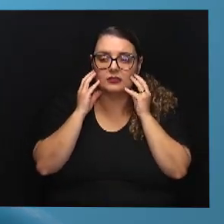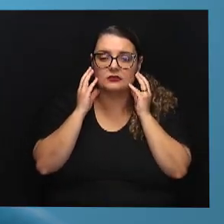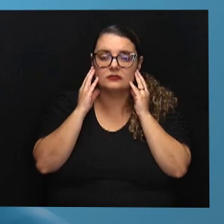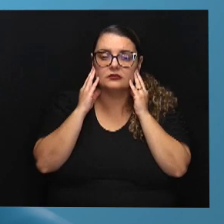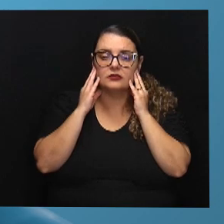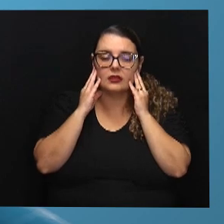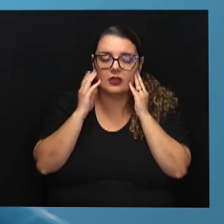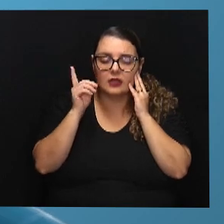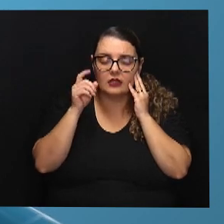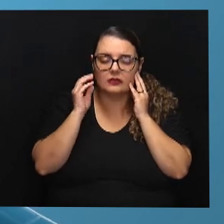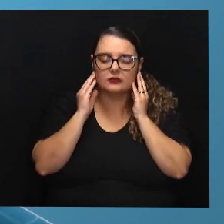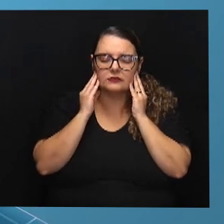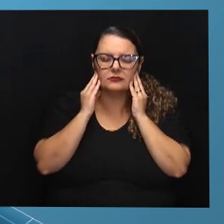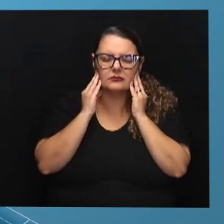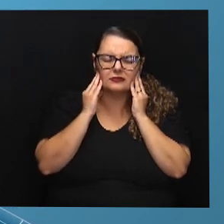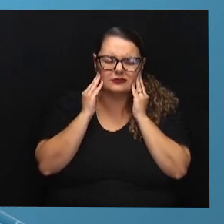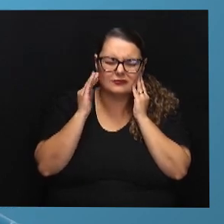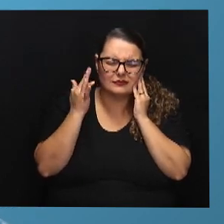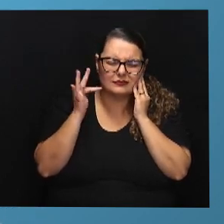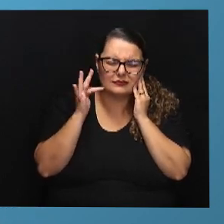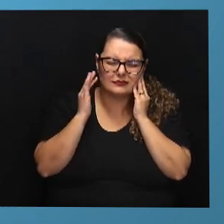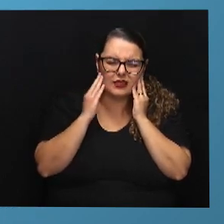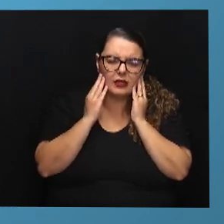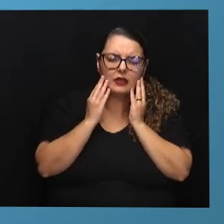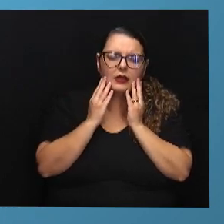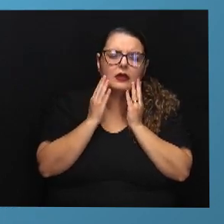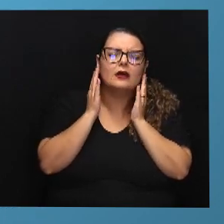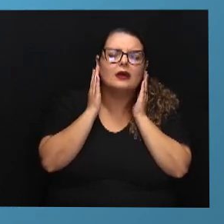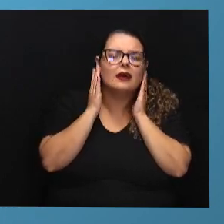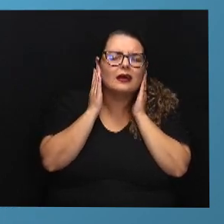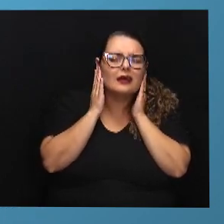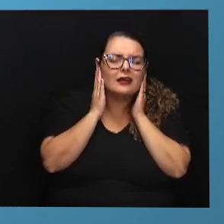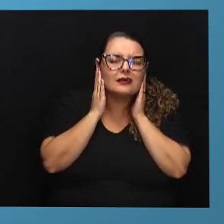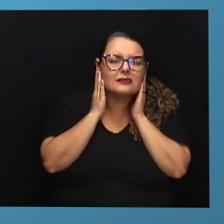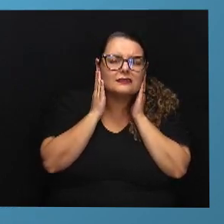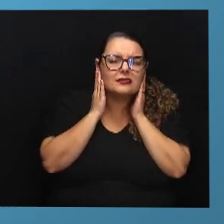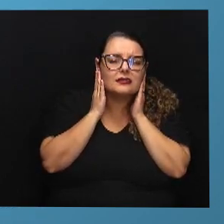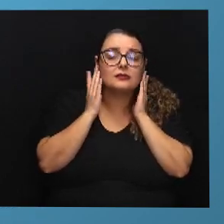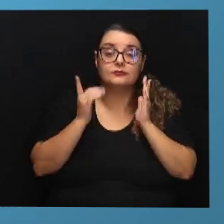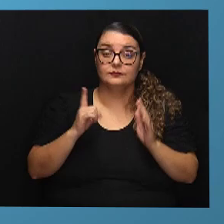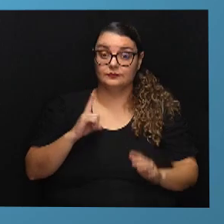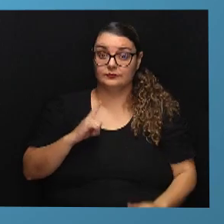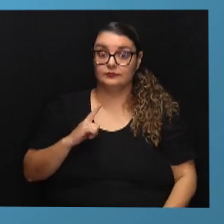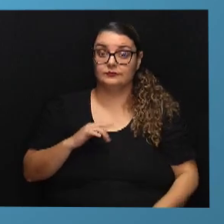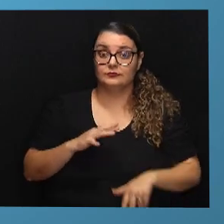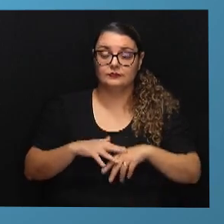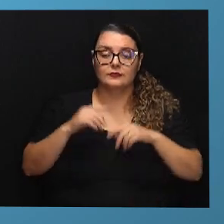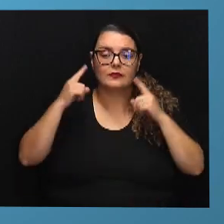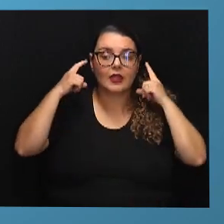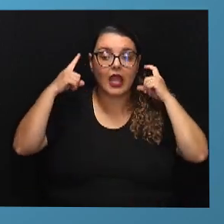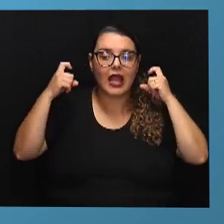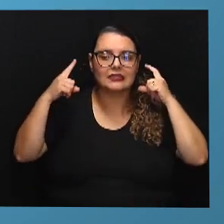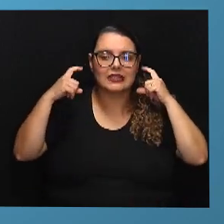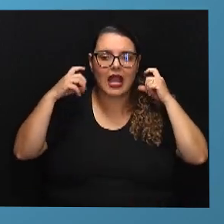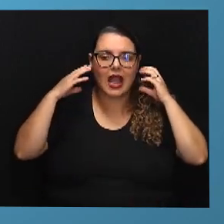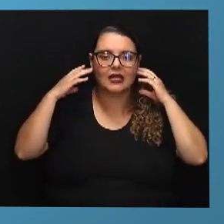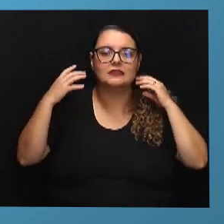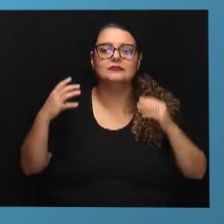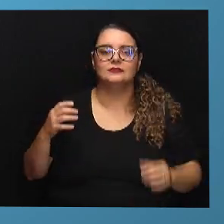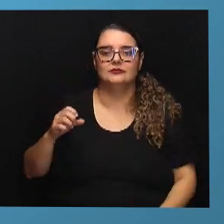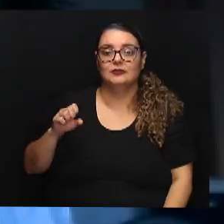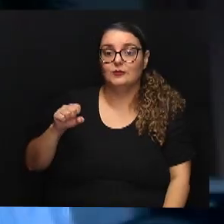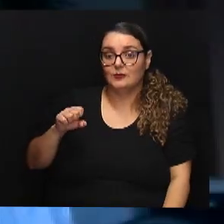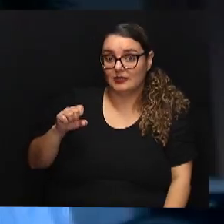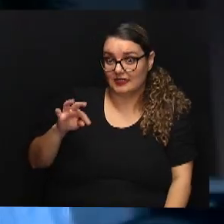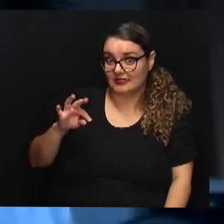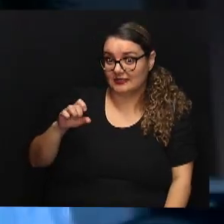articulação, o paciente pode ter dificuldade de abrir a boca, ele pode ter dor na hora de abrir a boca bem aqui na frente do ouvido. Tem